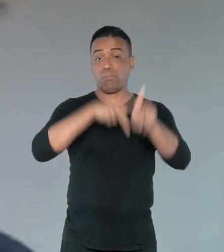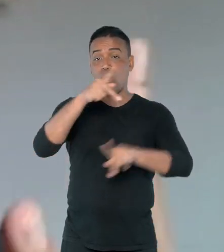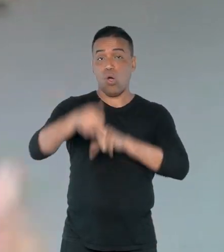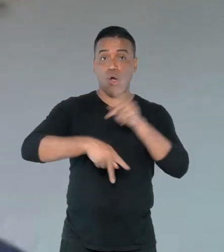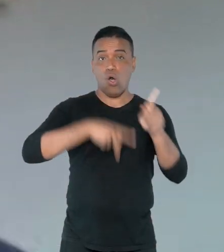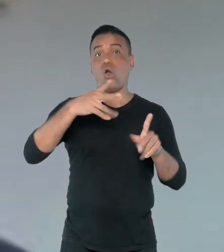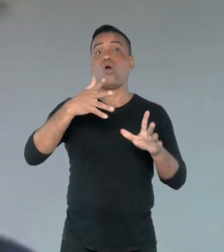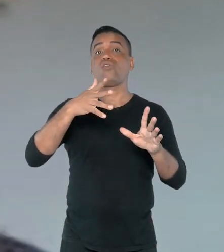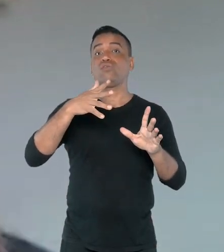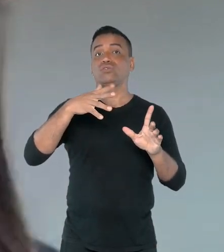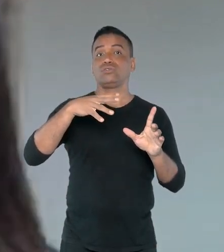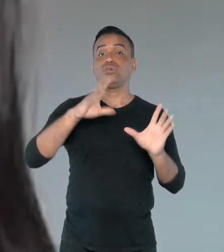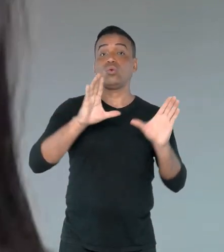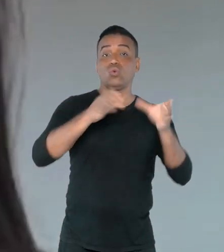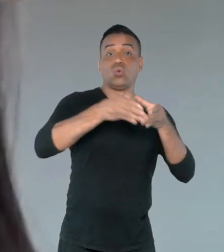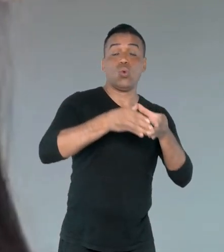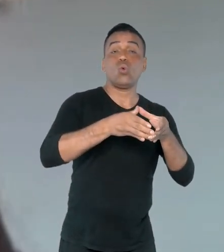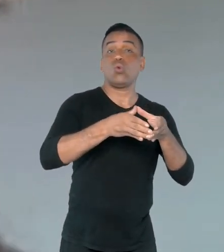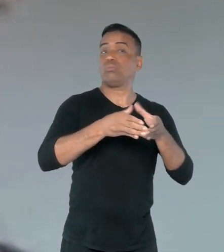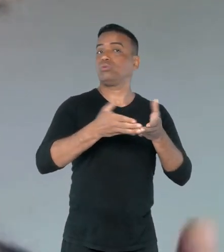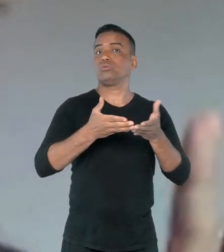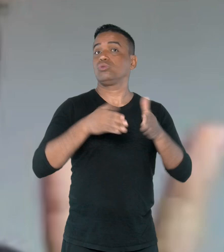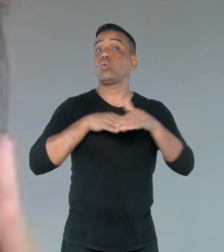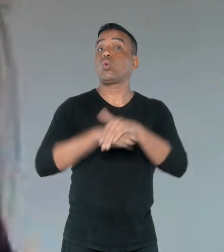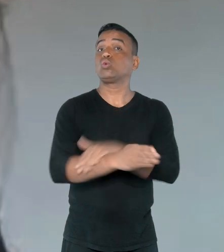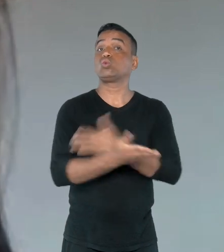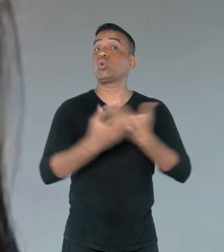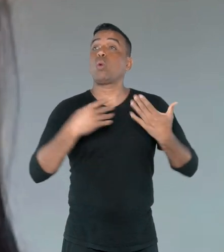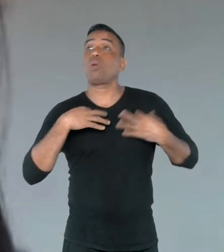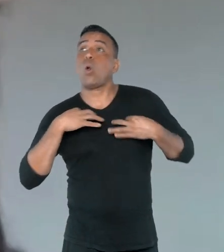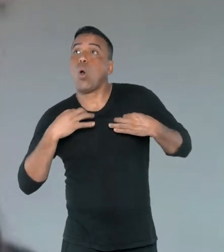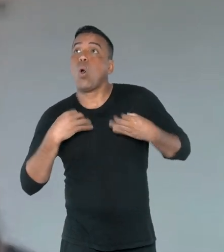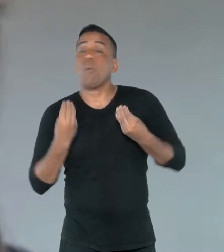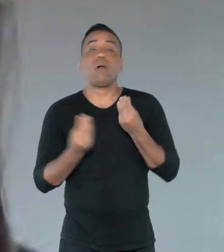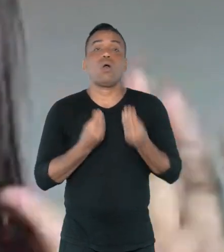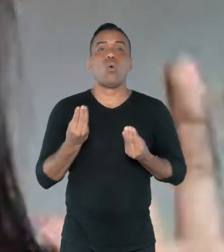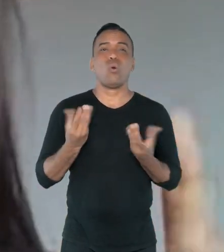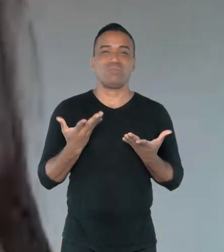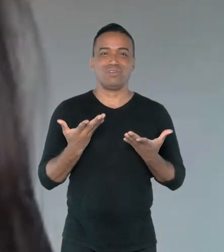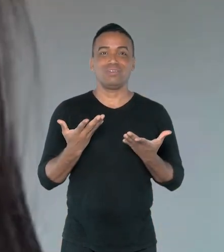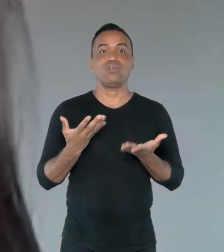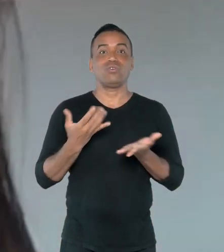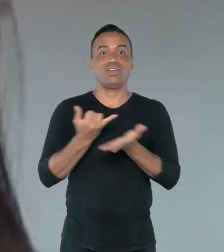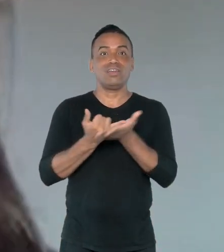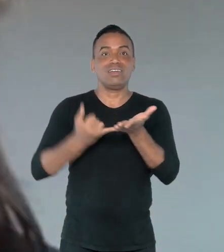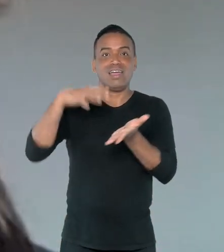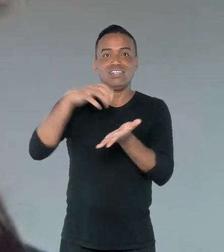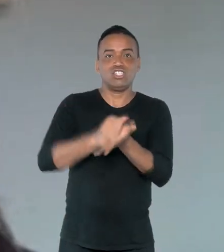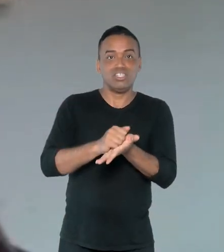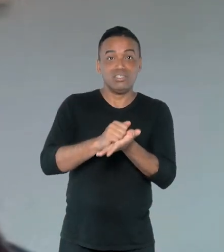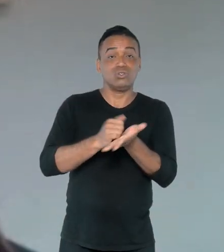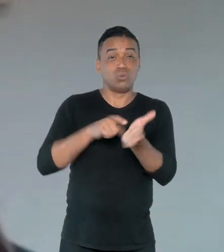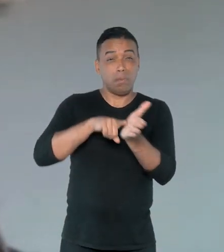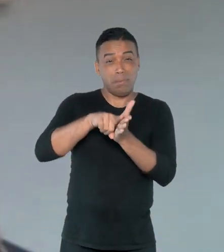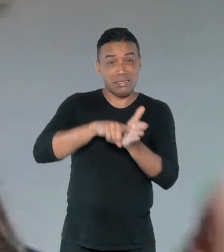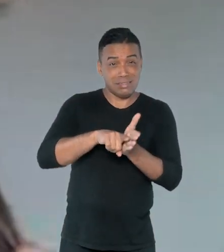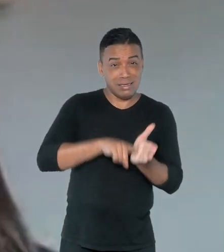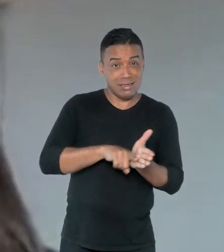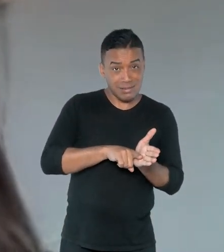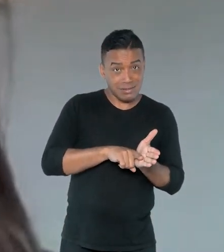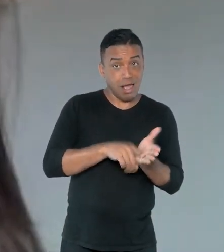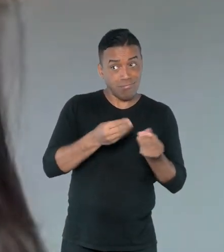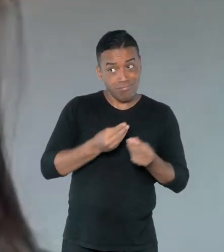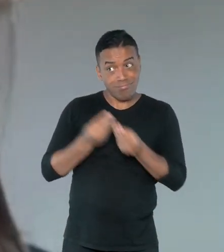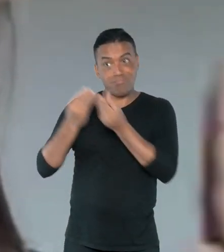vivem ali, como eles se vestem, como eles são. Fui fazendo todo esse registro, essa pesquisa para ela, e isso foi